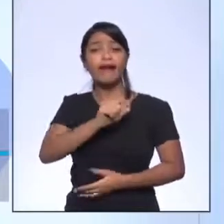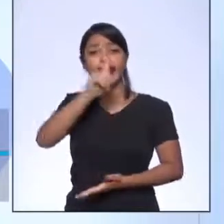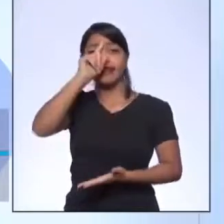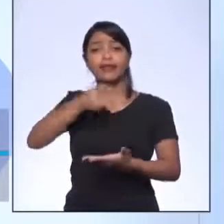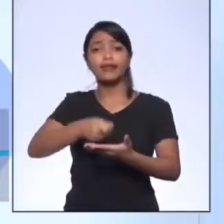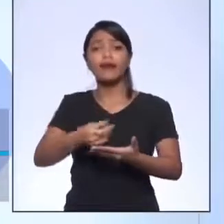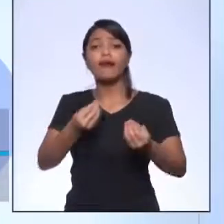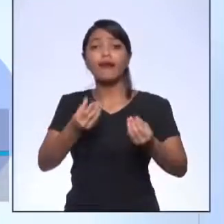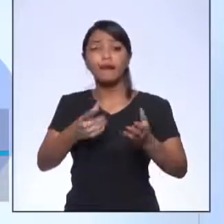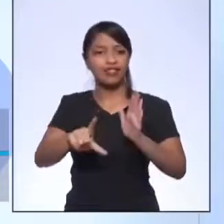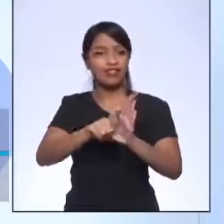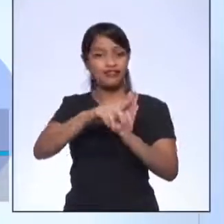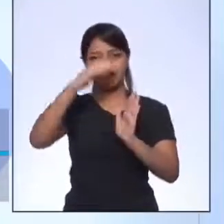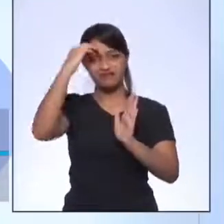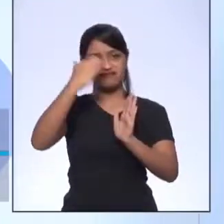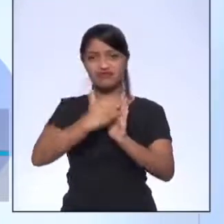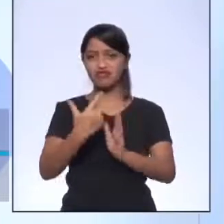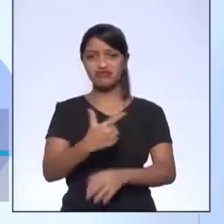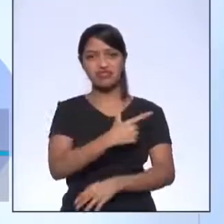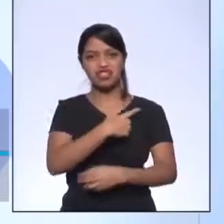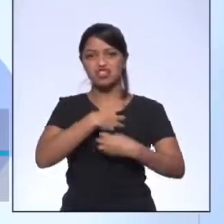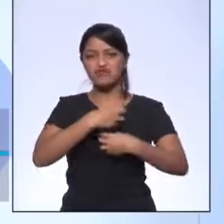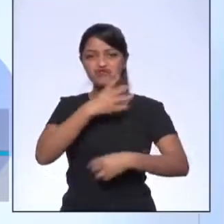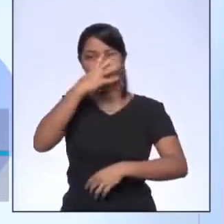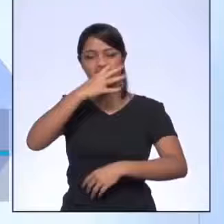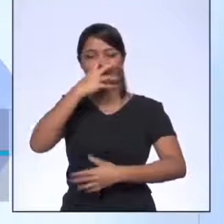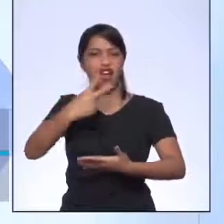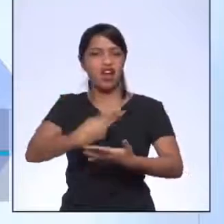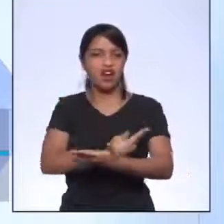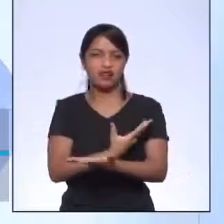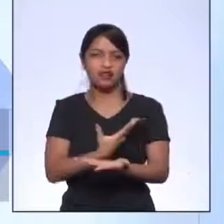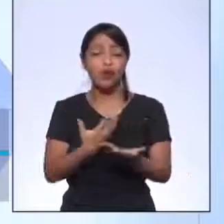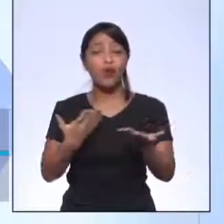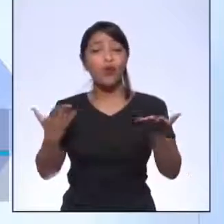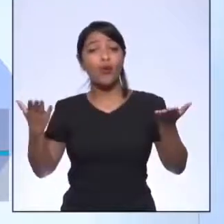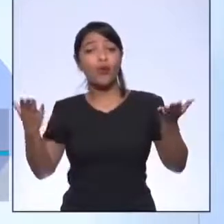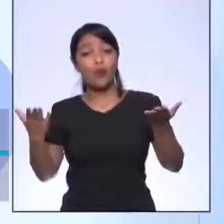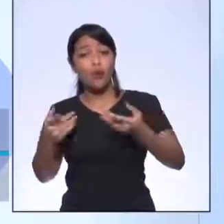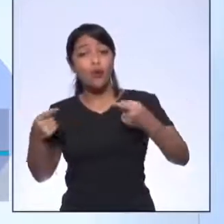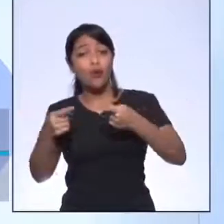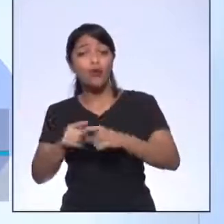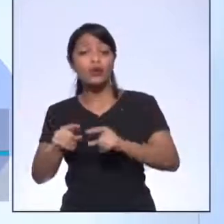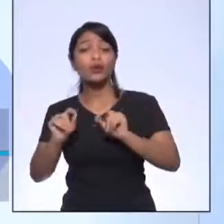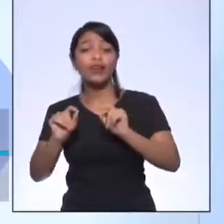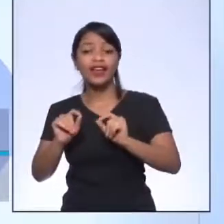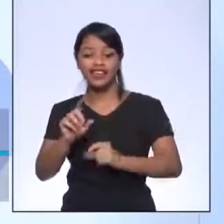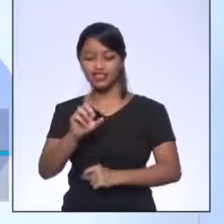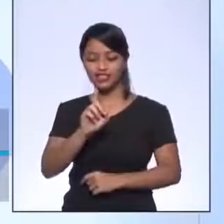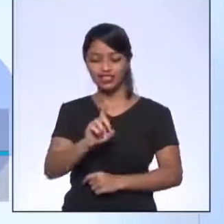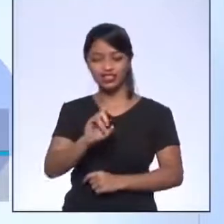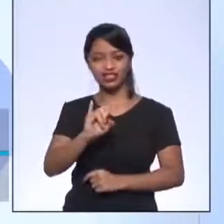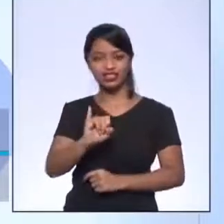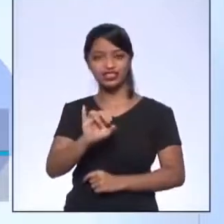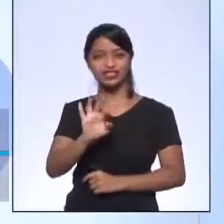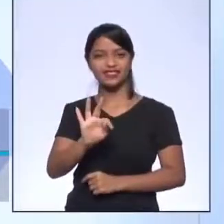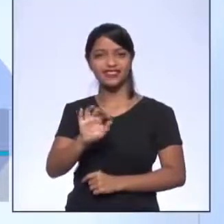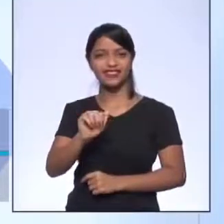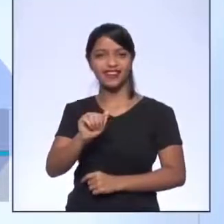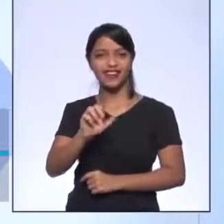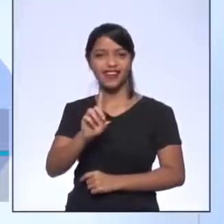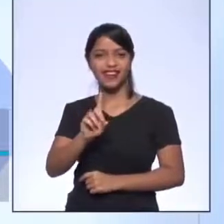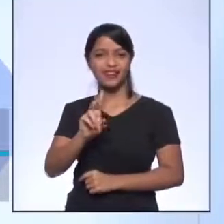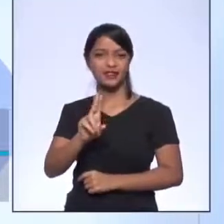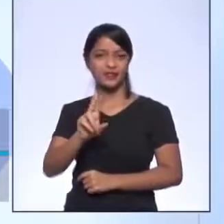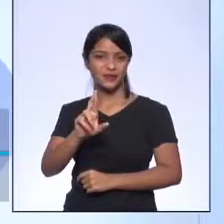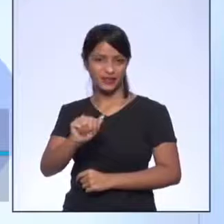meios ilícitos. Então, o tirano ele hoje seria o que um ditador, alguém que não ouve os outros ou que usurpou